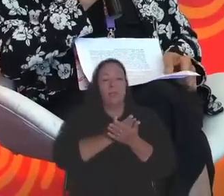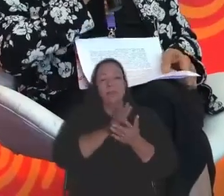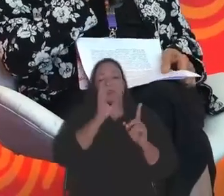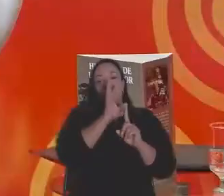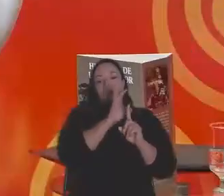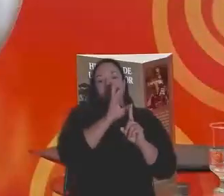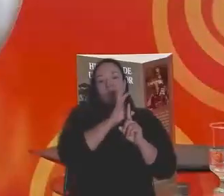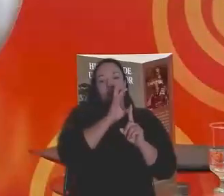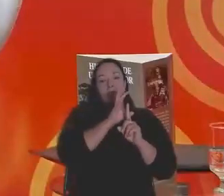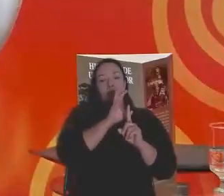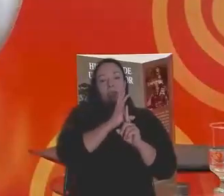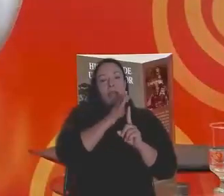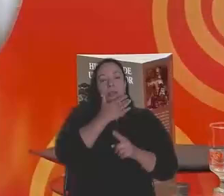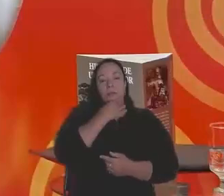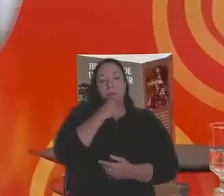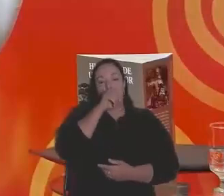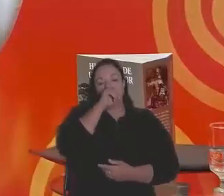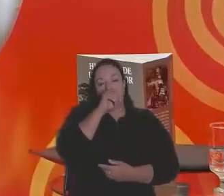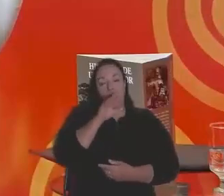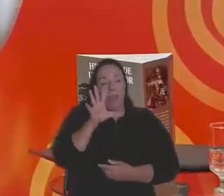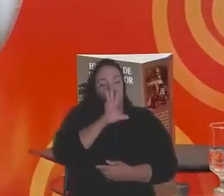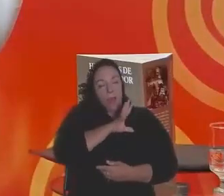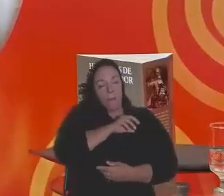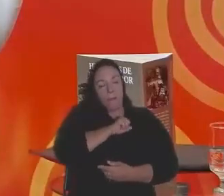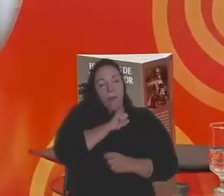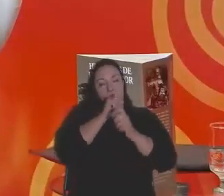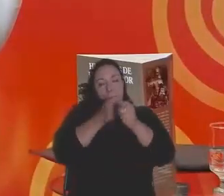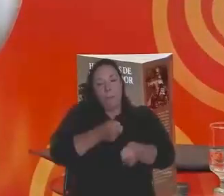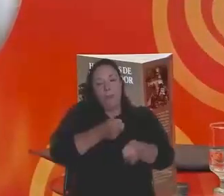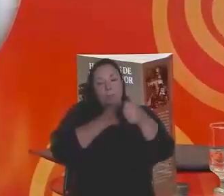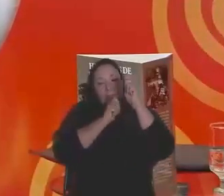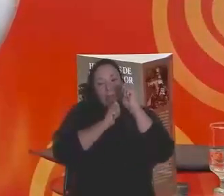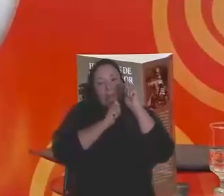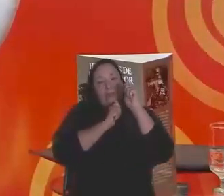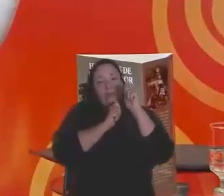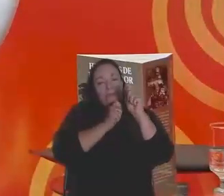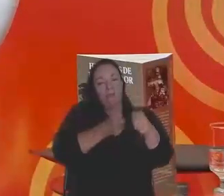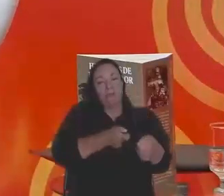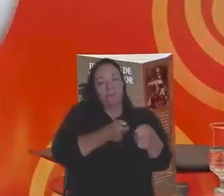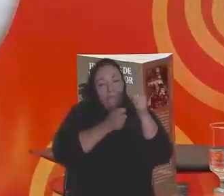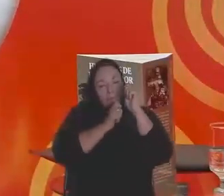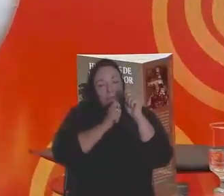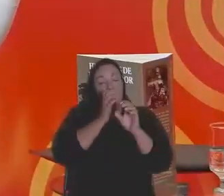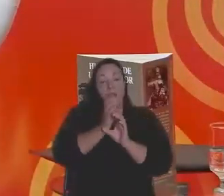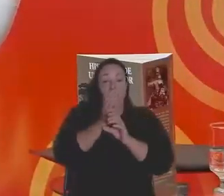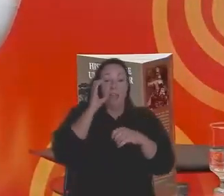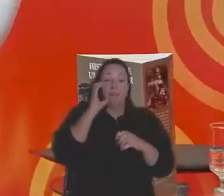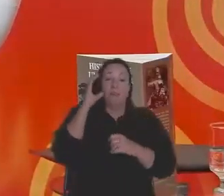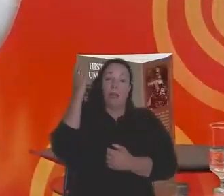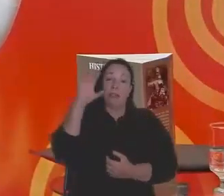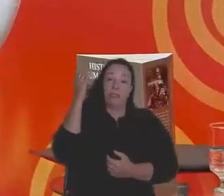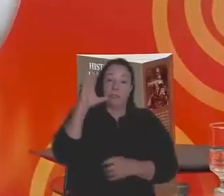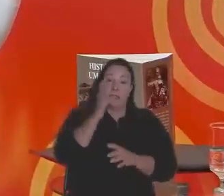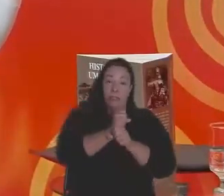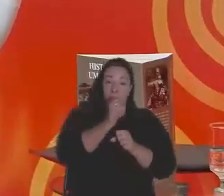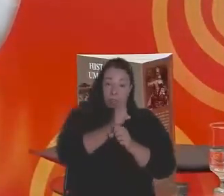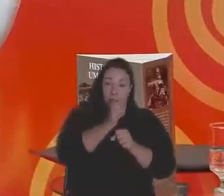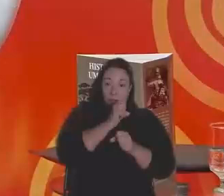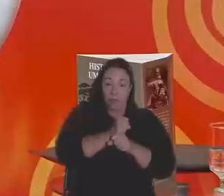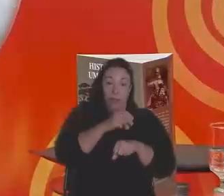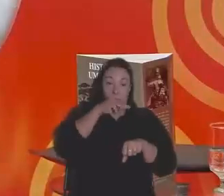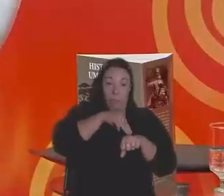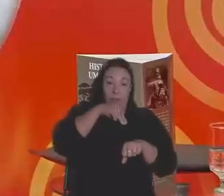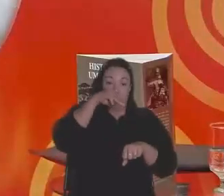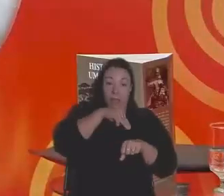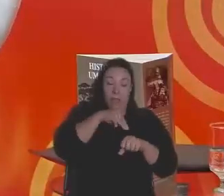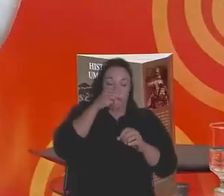influenciado pelo pai a amar a pescaria. Ele é formado em Ciências Contábeis, com mestrado em